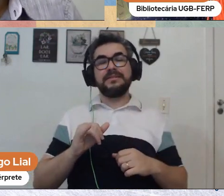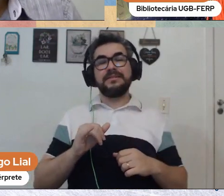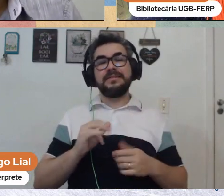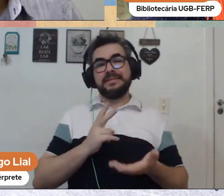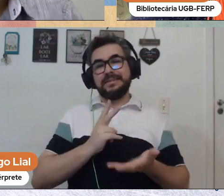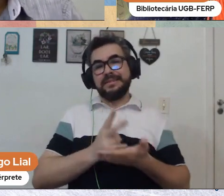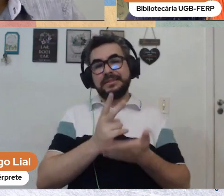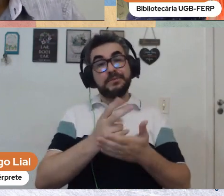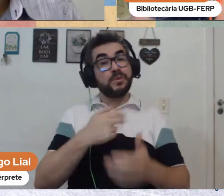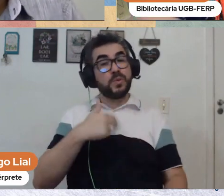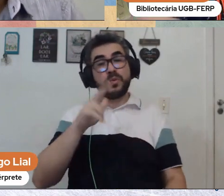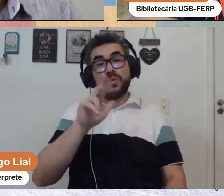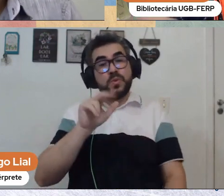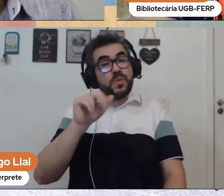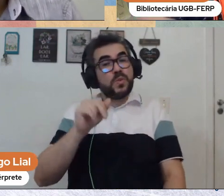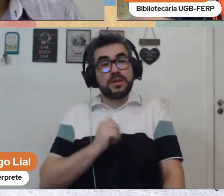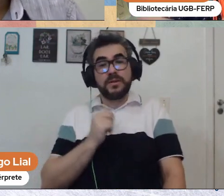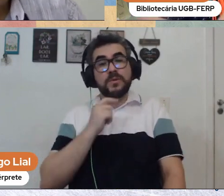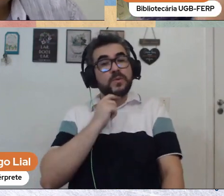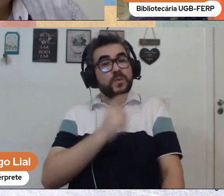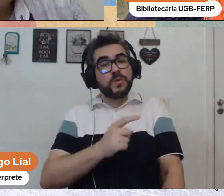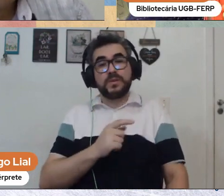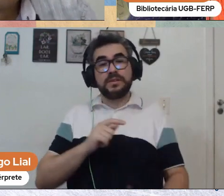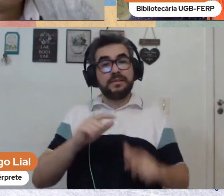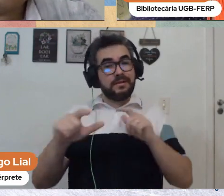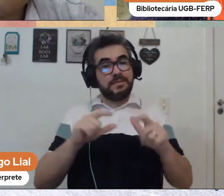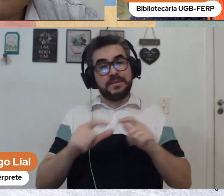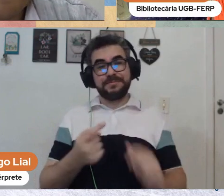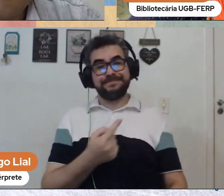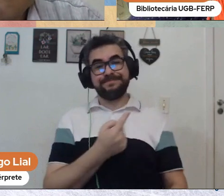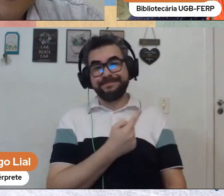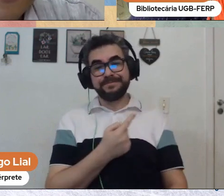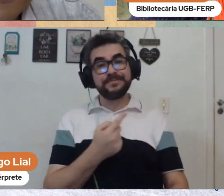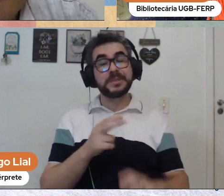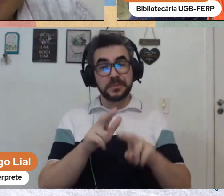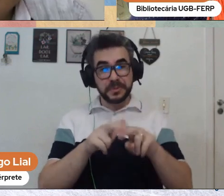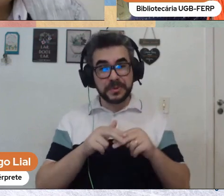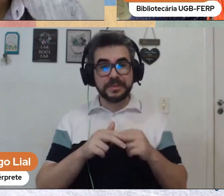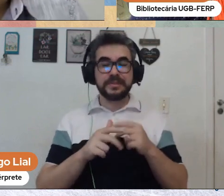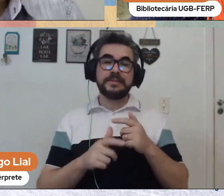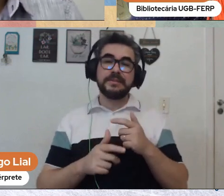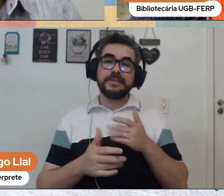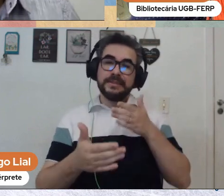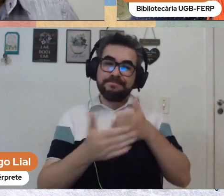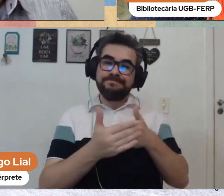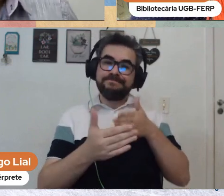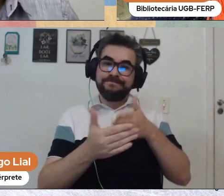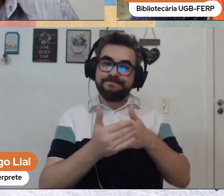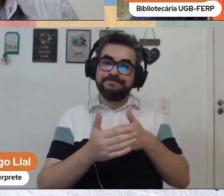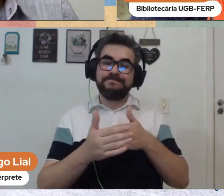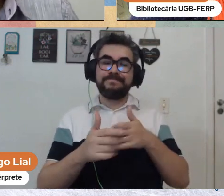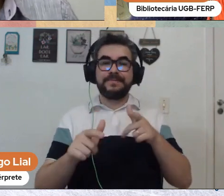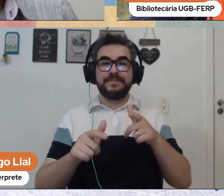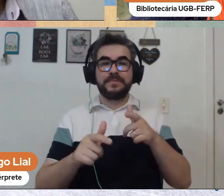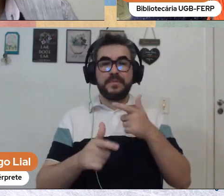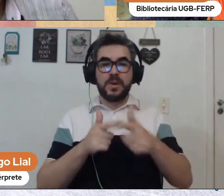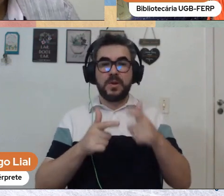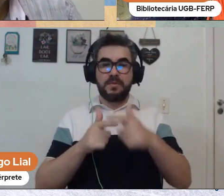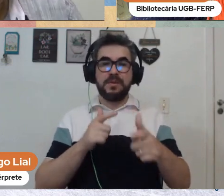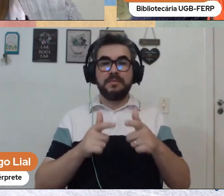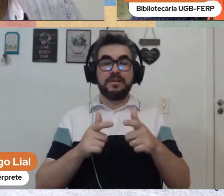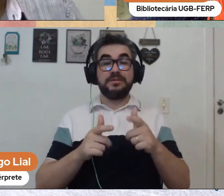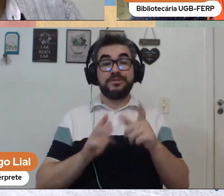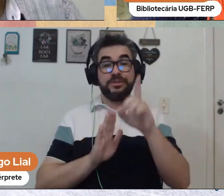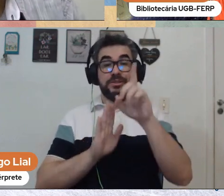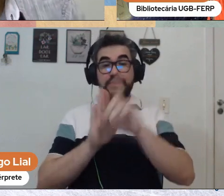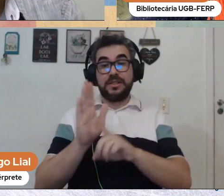principalmente porque, por conta dessa questão mesmo, né, de direito autoral. E aí eu vou dar um exemplo do audiovisual, né, que é